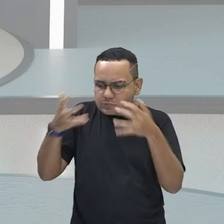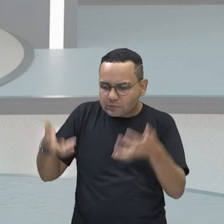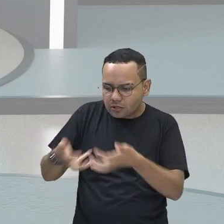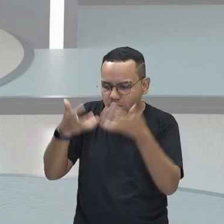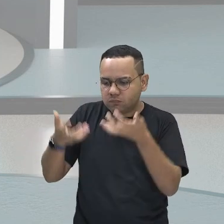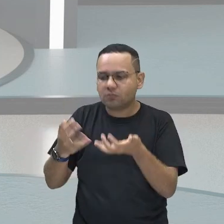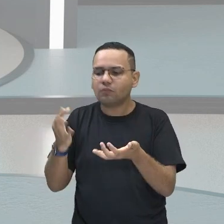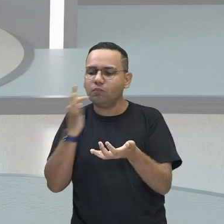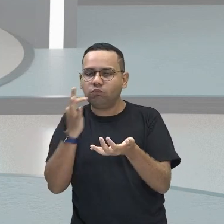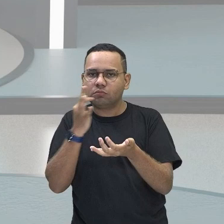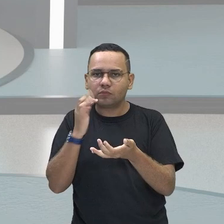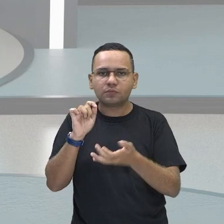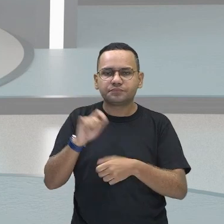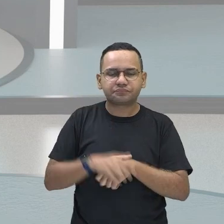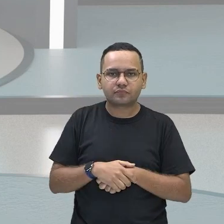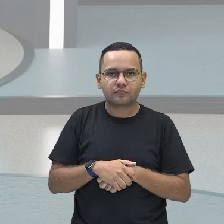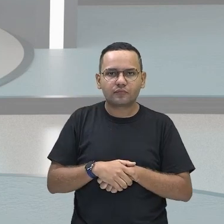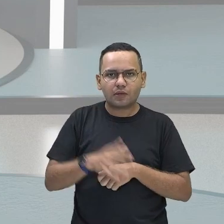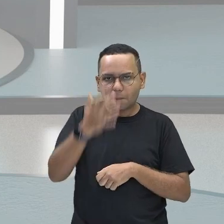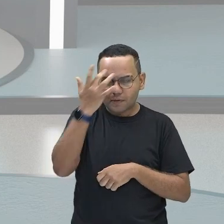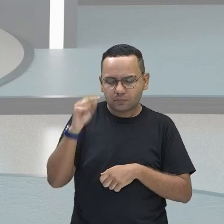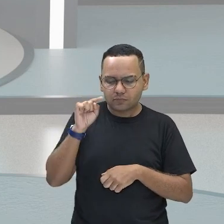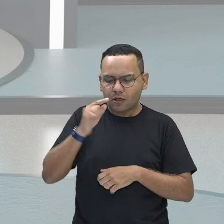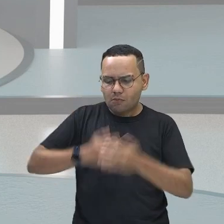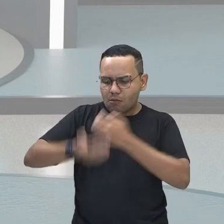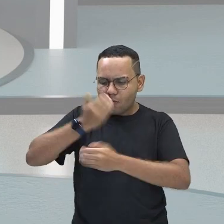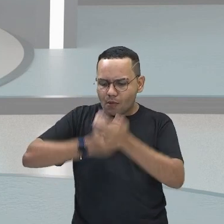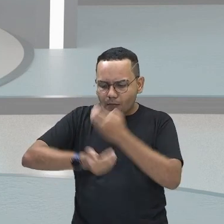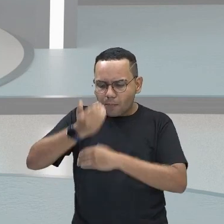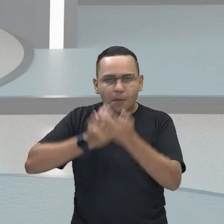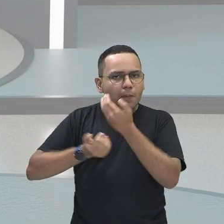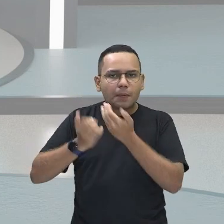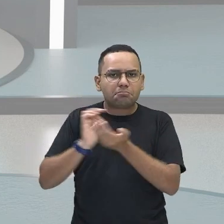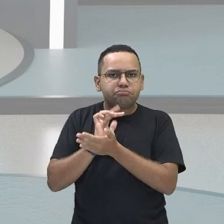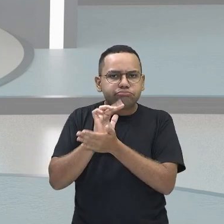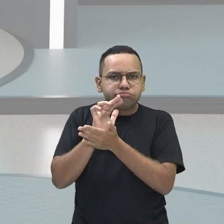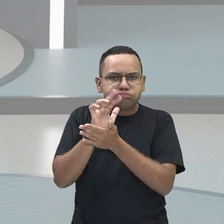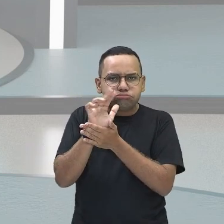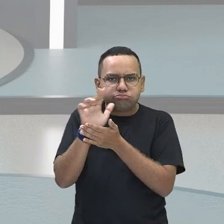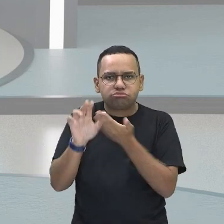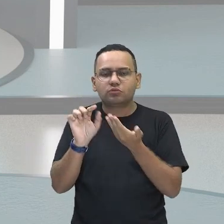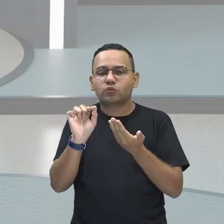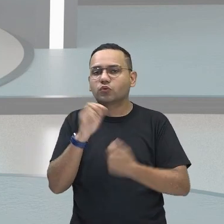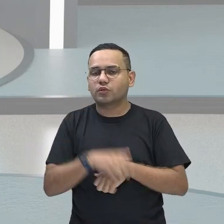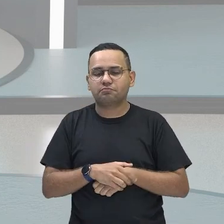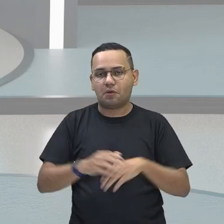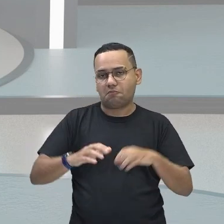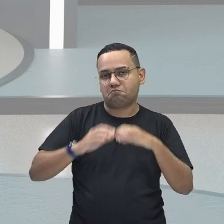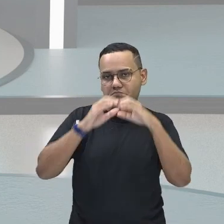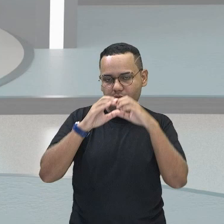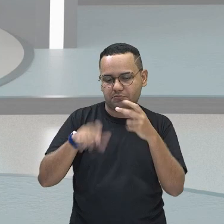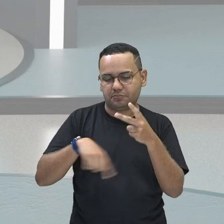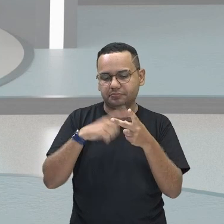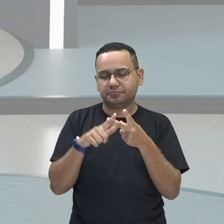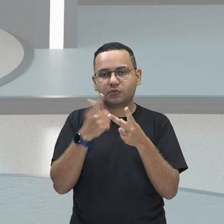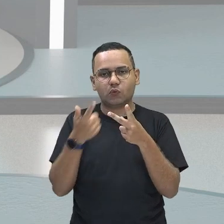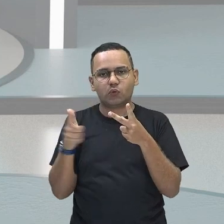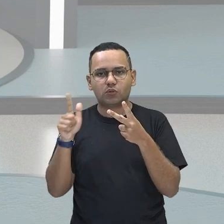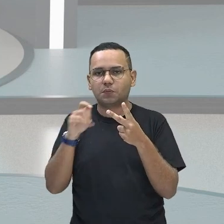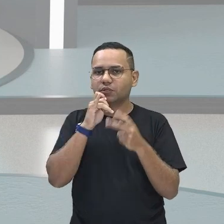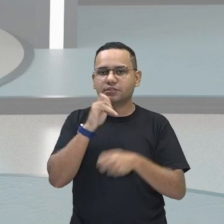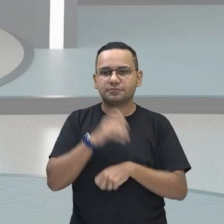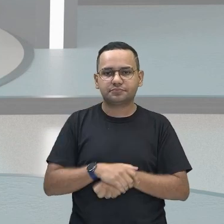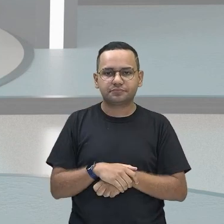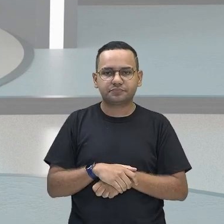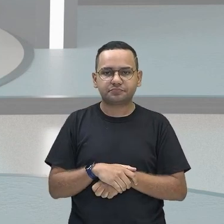forma ah exagerada ah principalmente os Fast Foods os alimentos que TM Ah um um